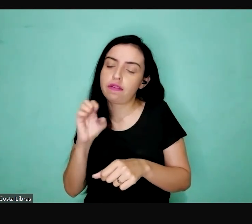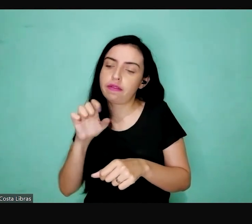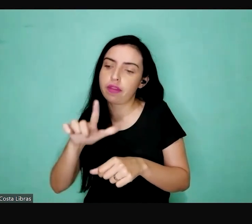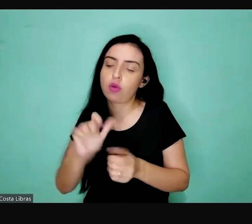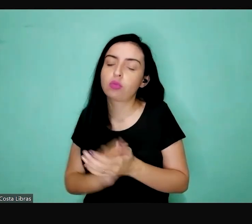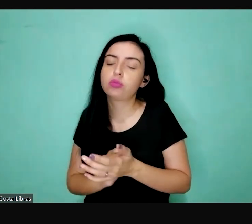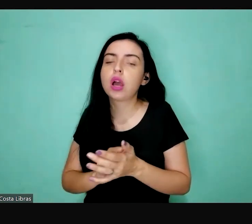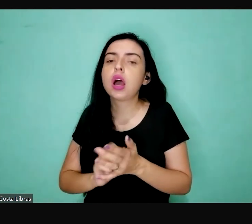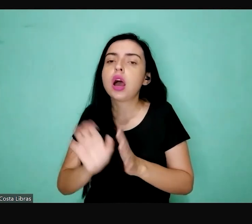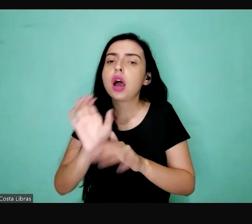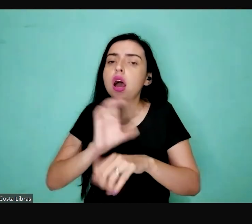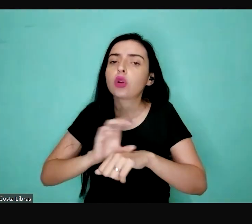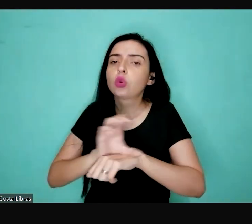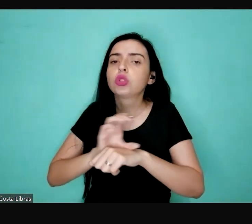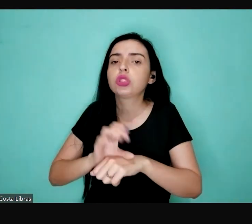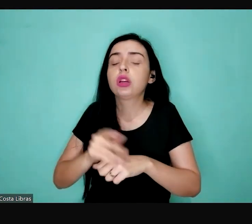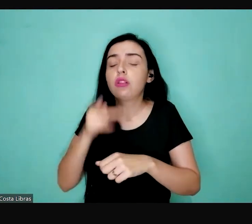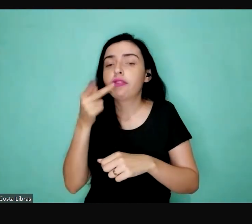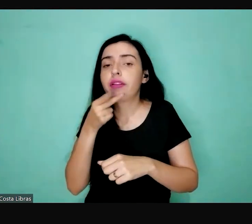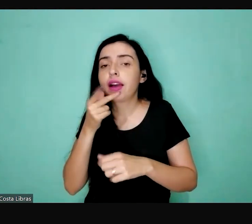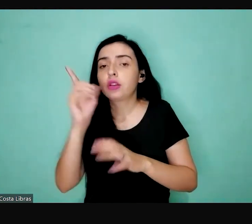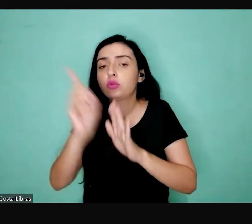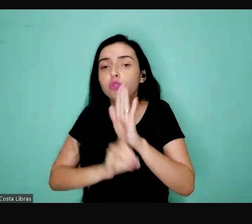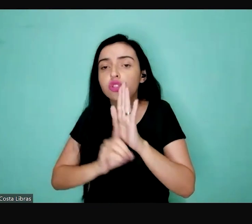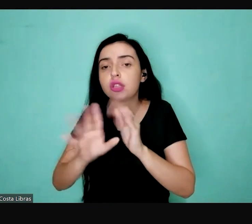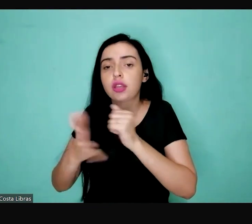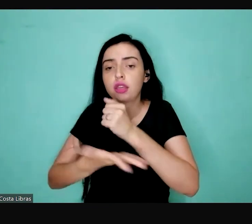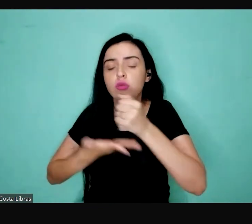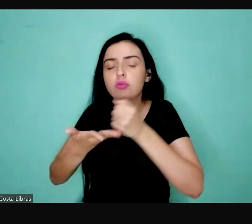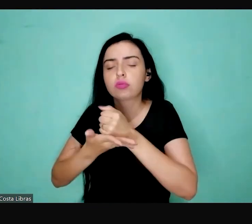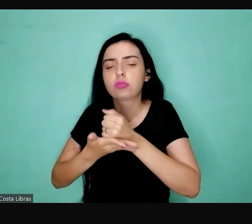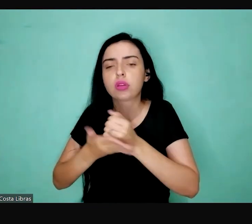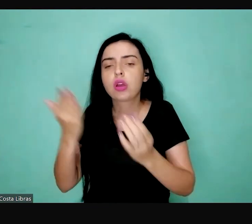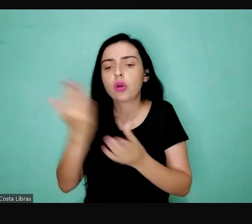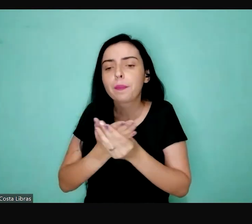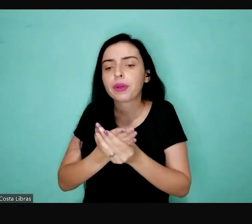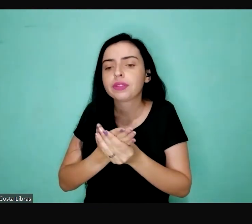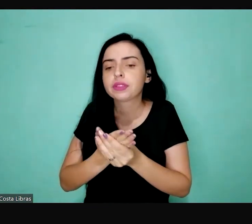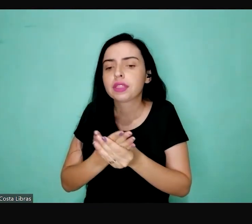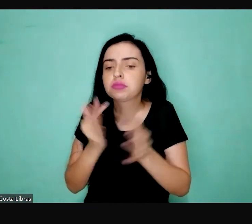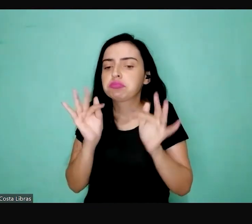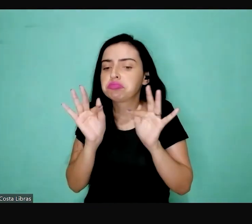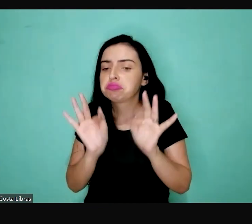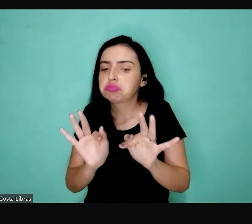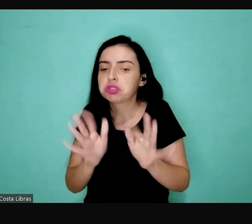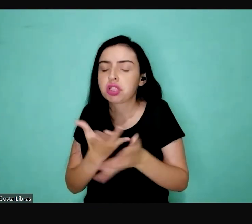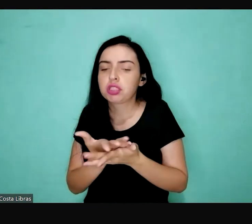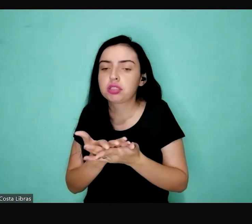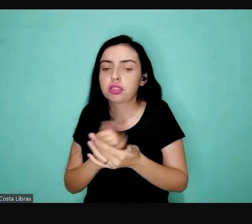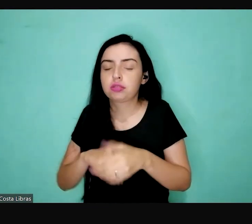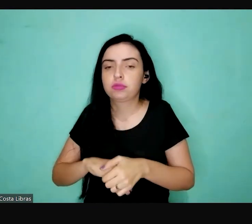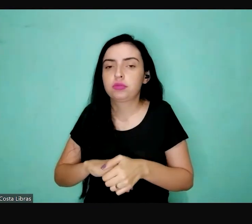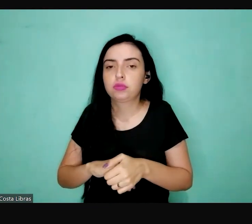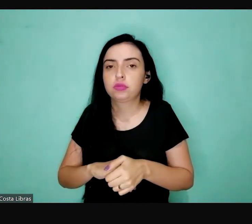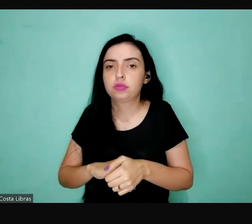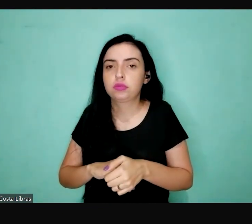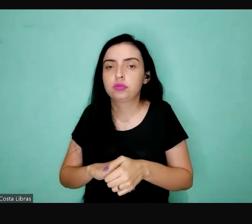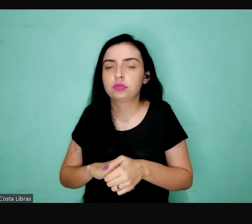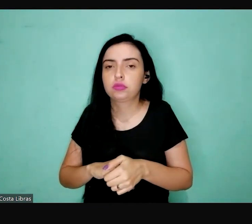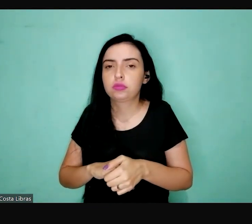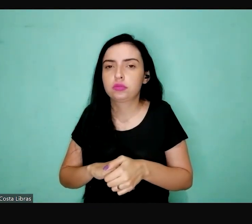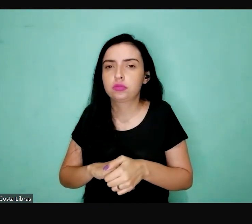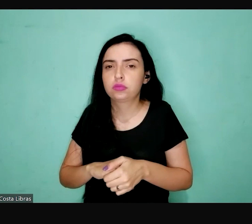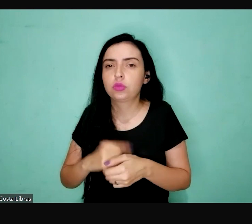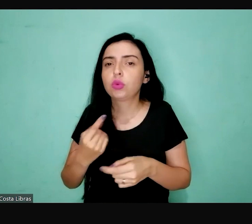do direito fundamental a um processo sem dilações indevidas. E esse processo sem dilações indevidas, o